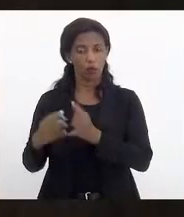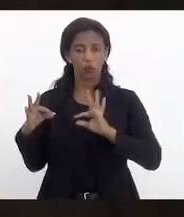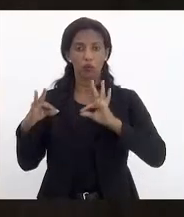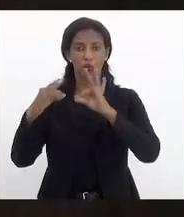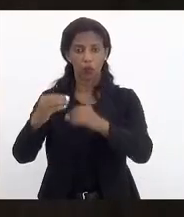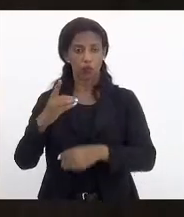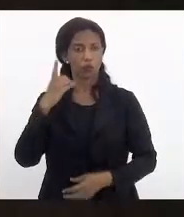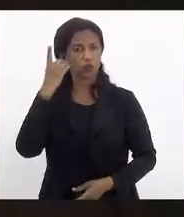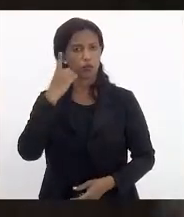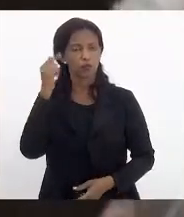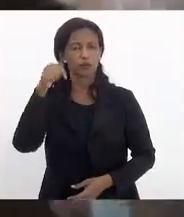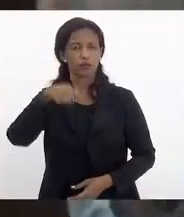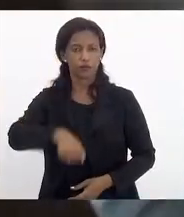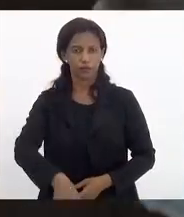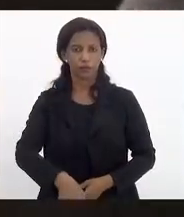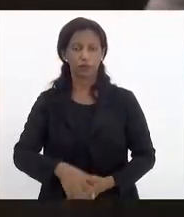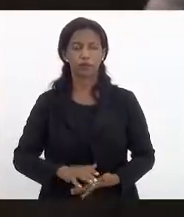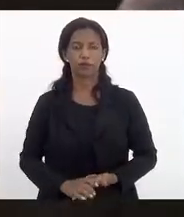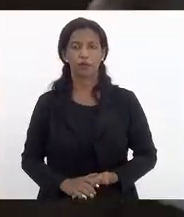os deputados aqui